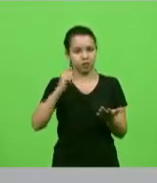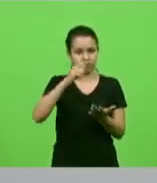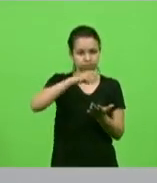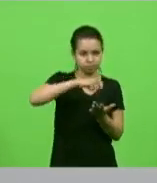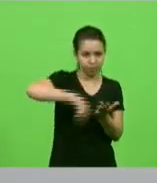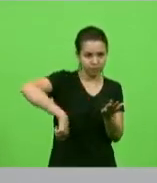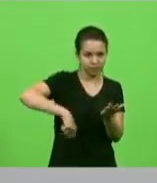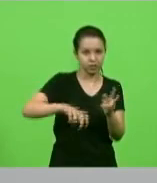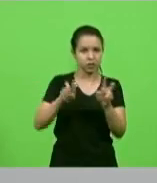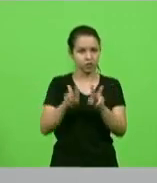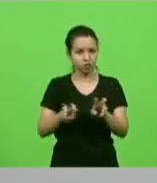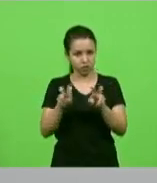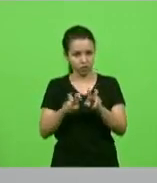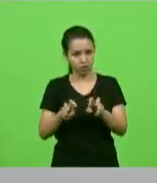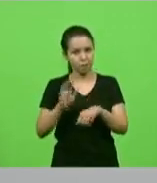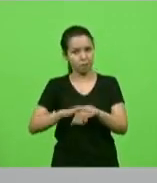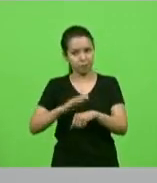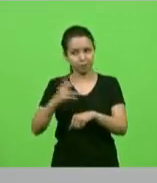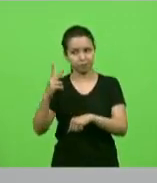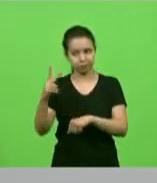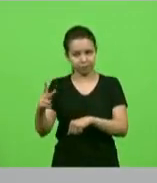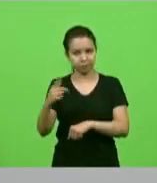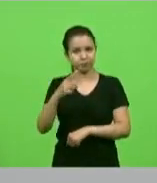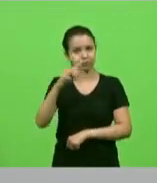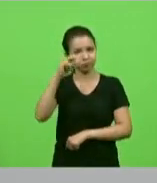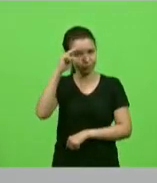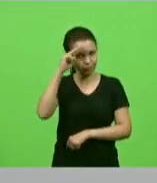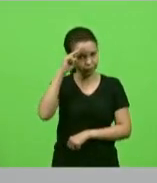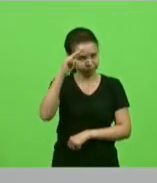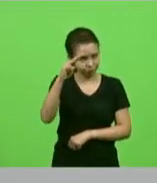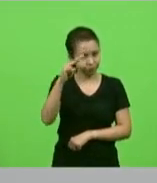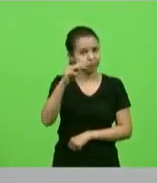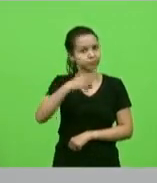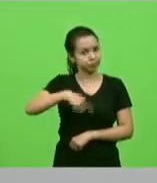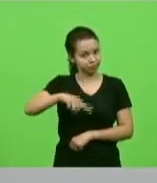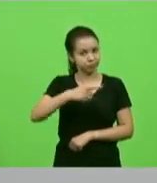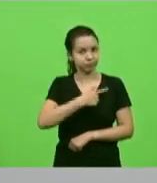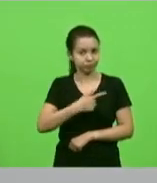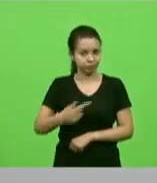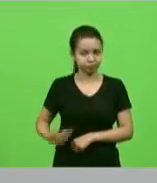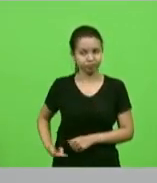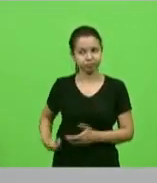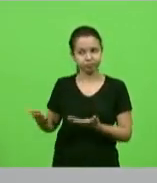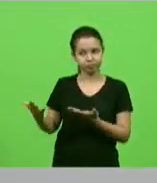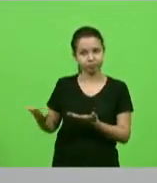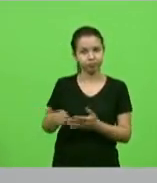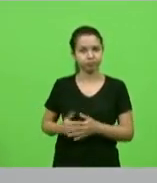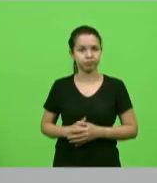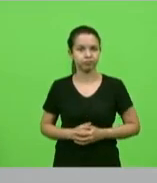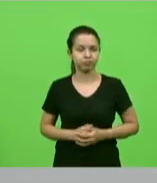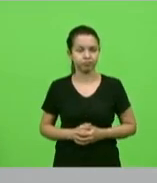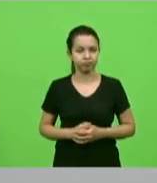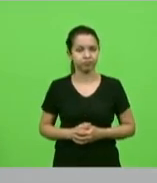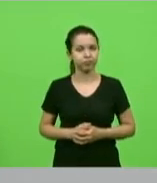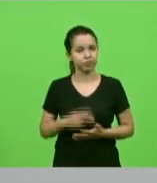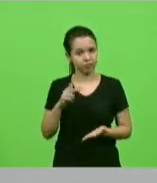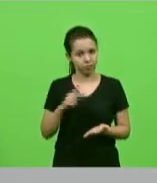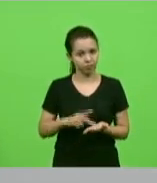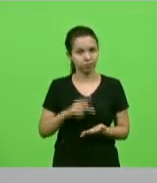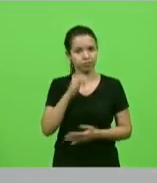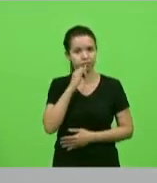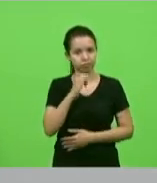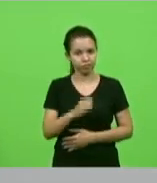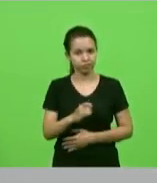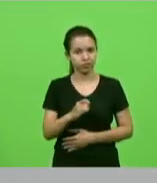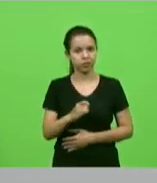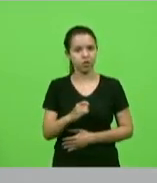do senhor Carlos Moisés da Silva, ou seja, o nosso governador. Verdade seja dito que o